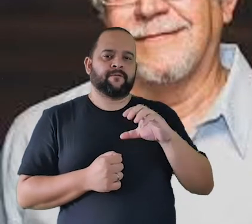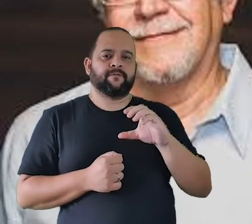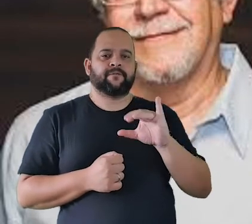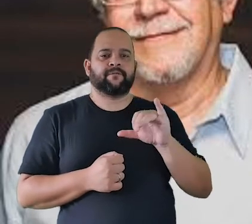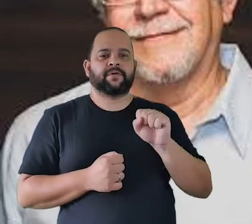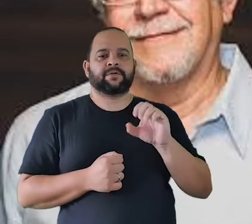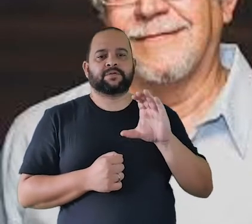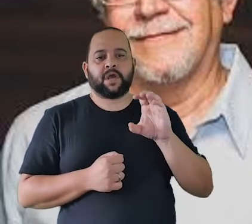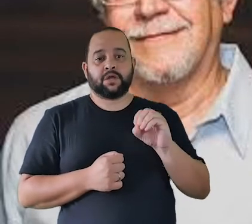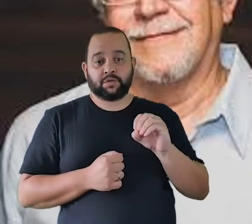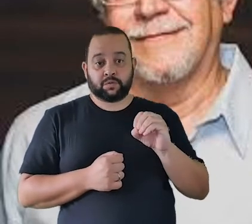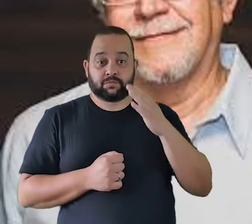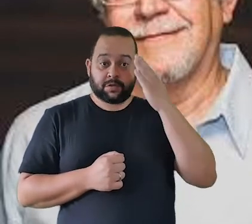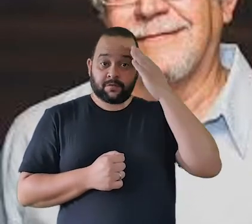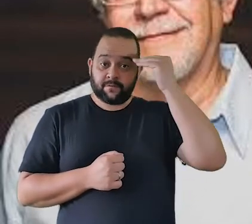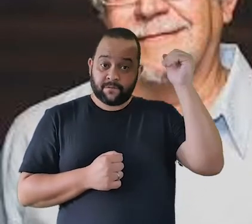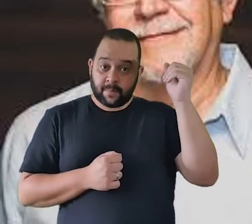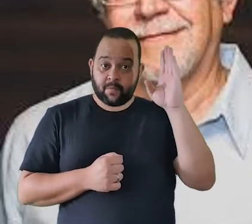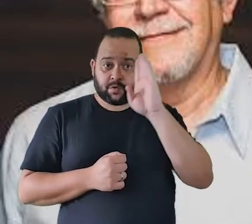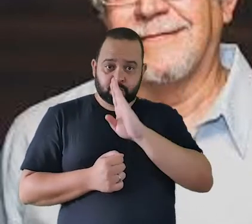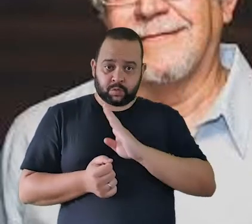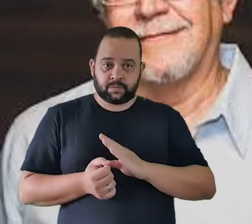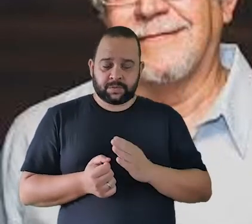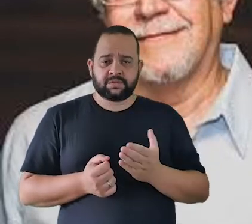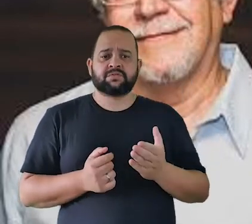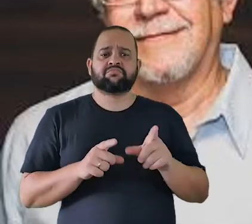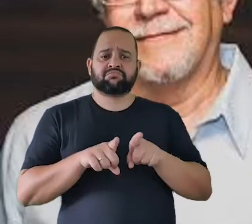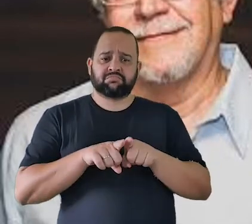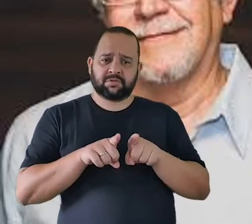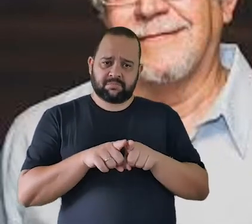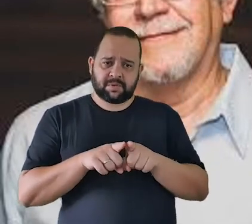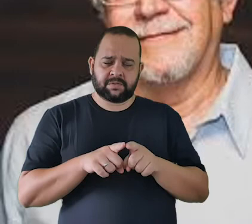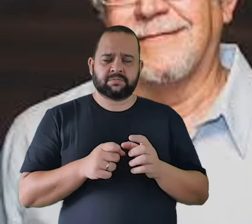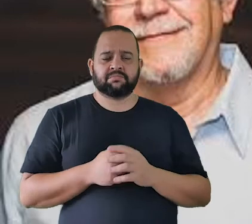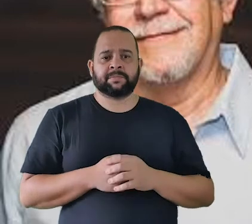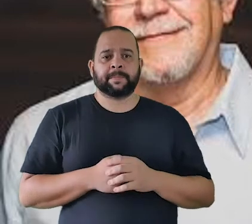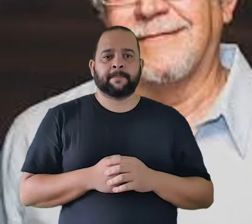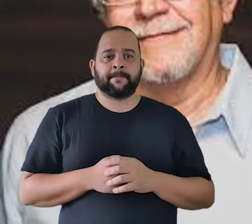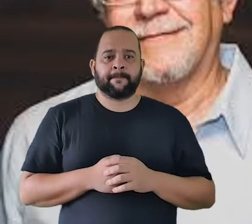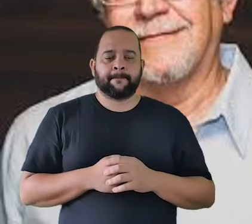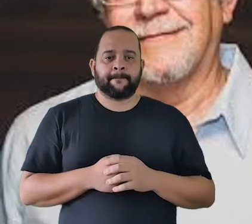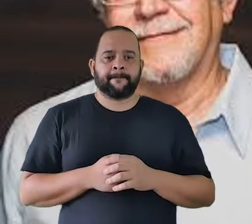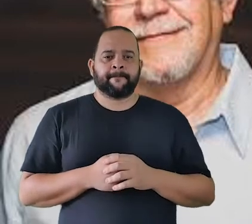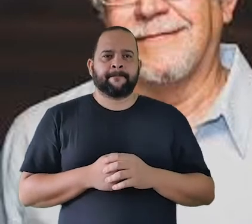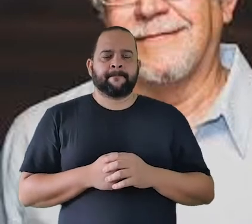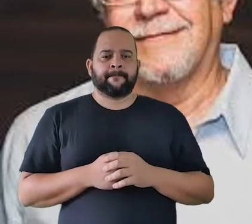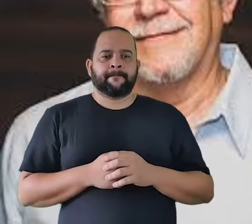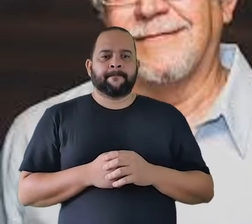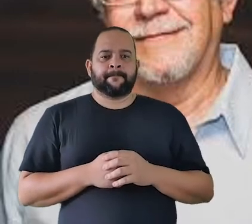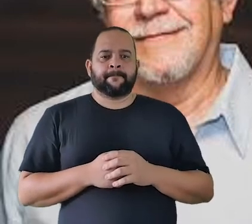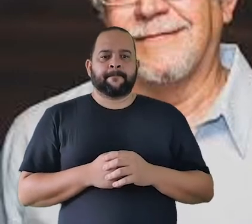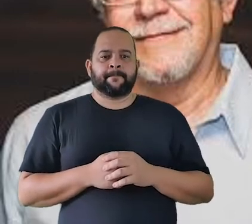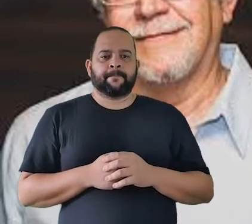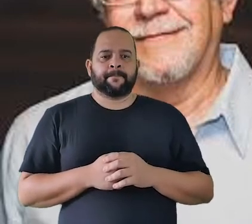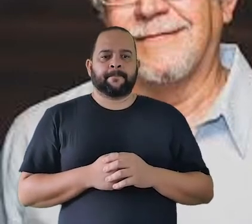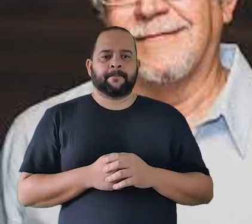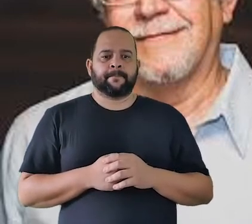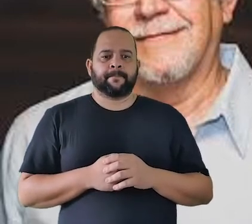brasileiros dos maiores compositores brasileiros um miudinho